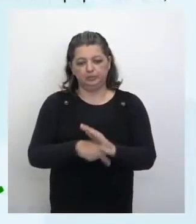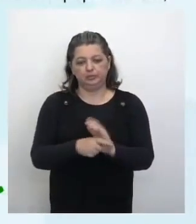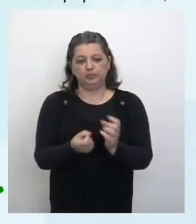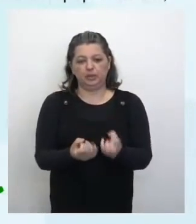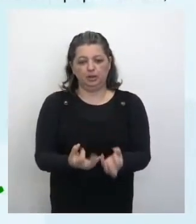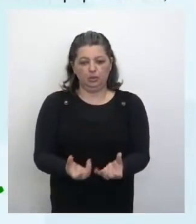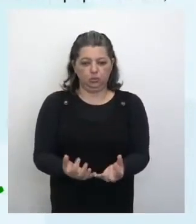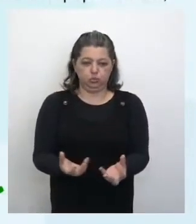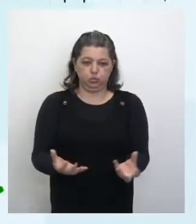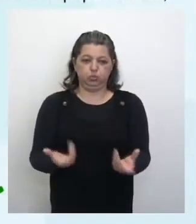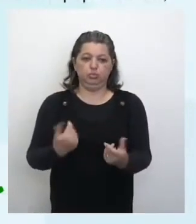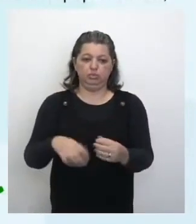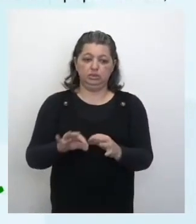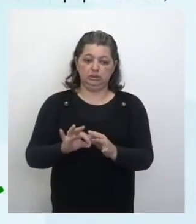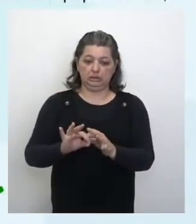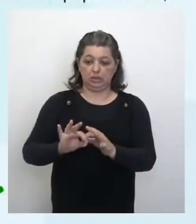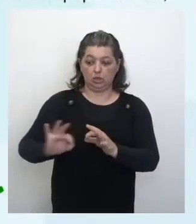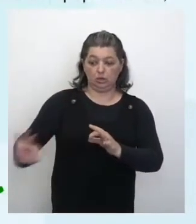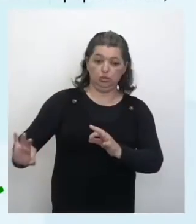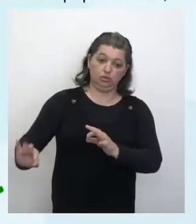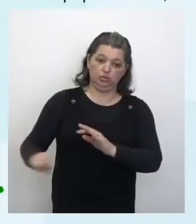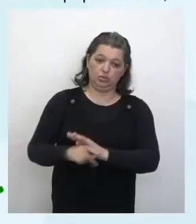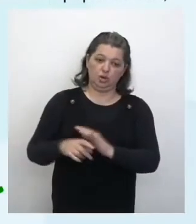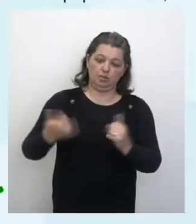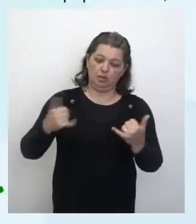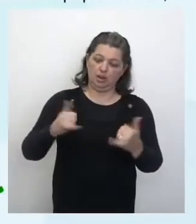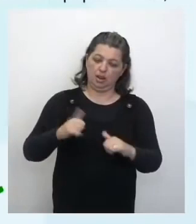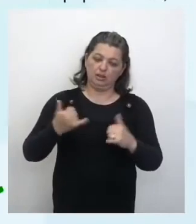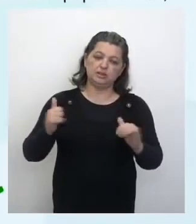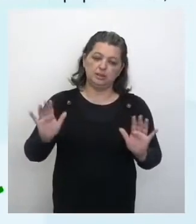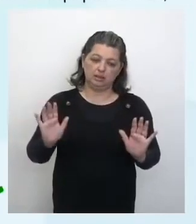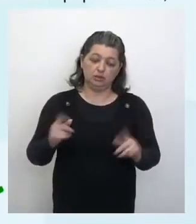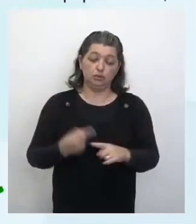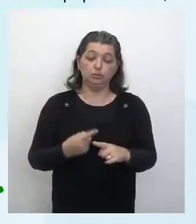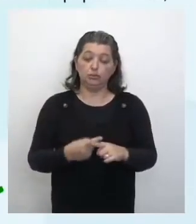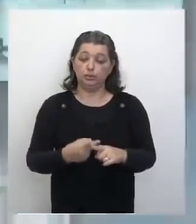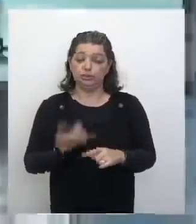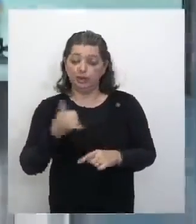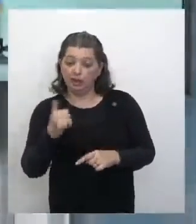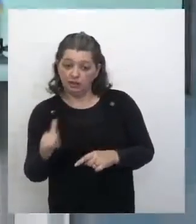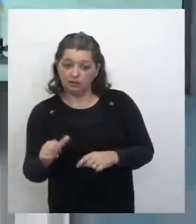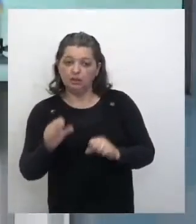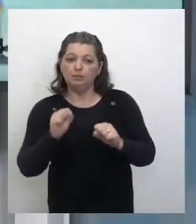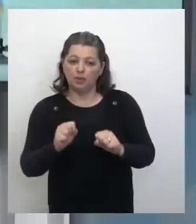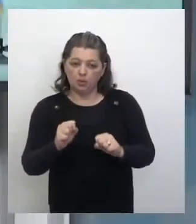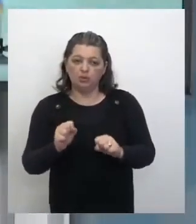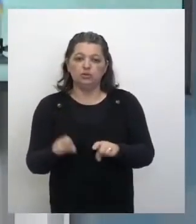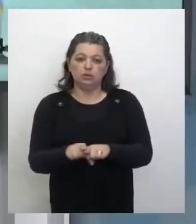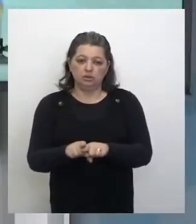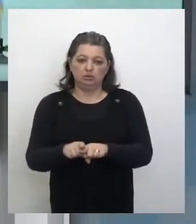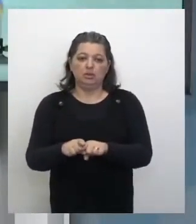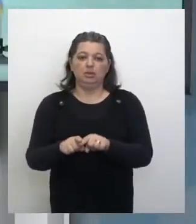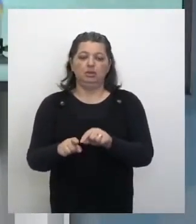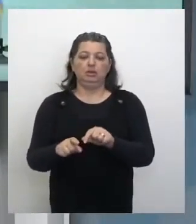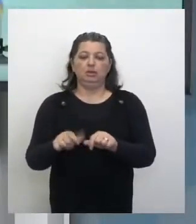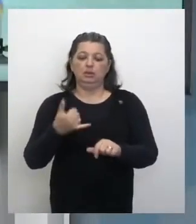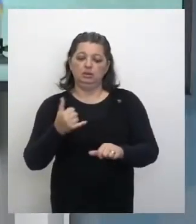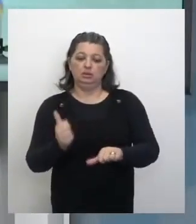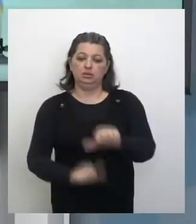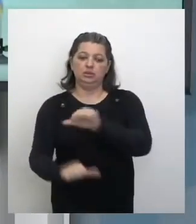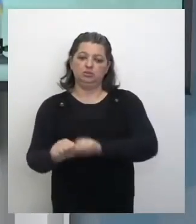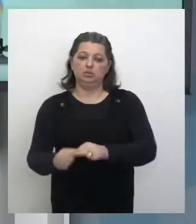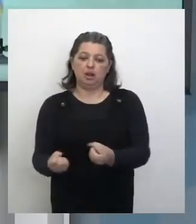sempre distante de equipamento elétrico, né, gente? Porque a eletricidade ela pode gerar combustão. Então, todos